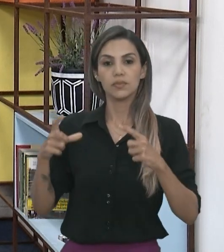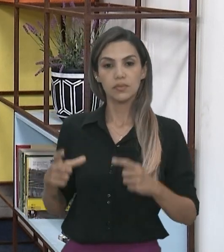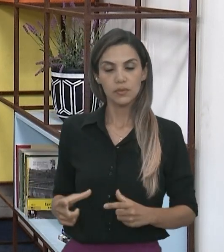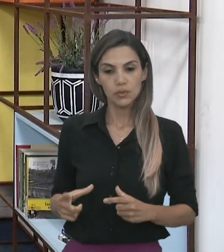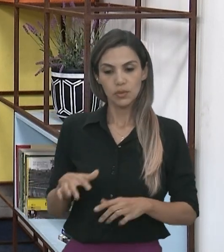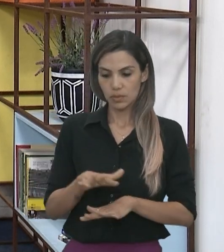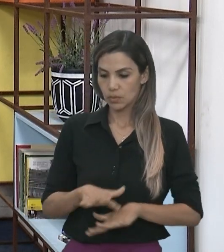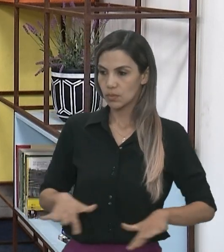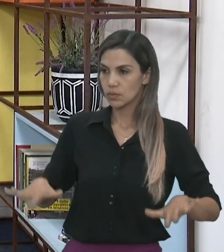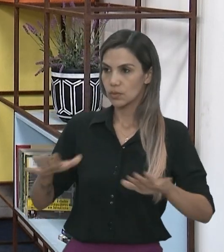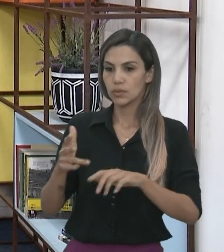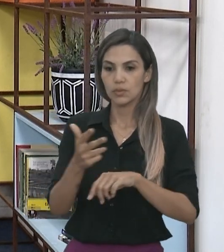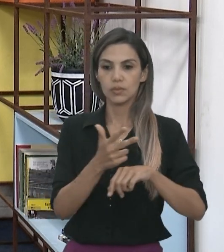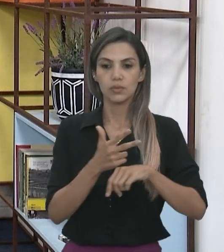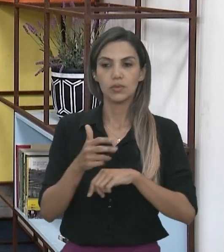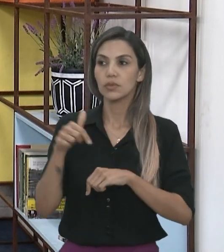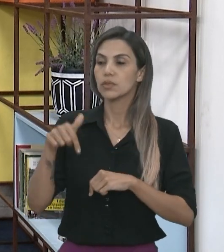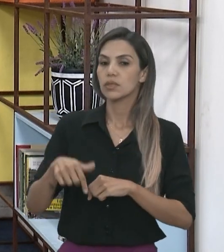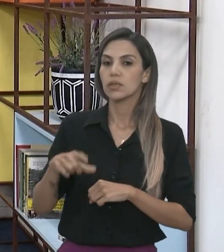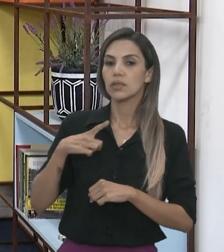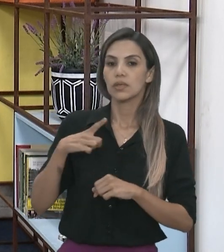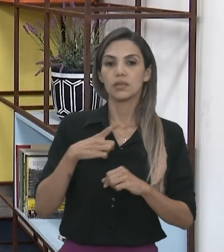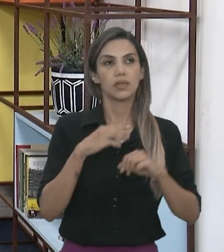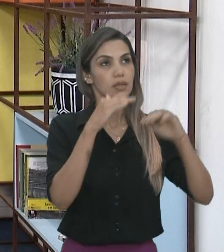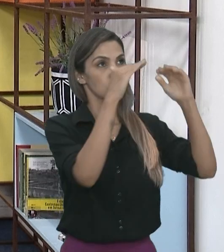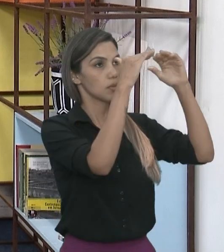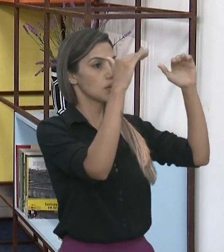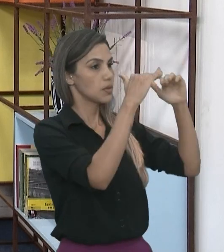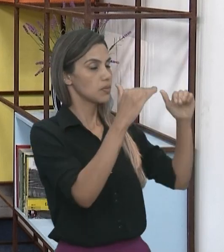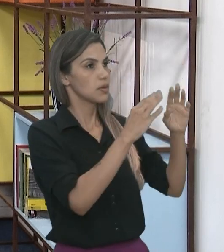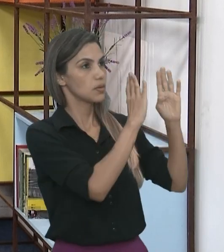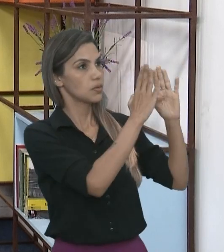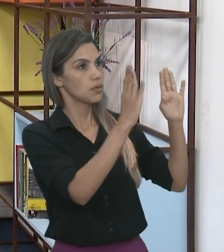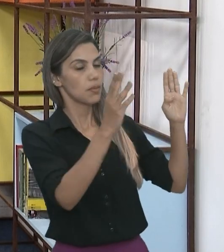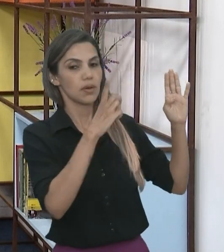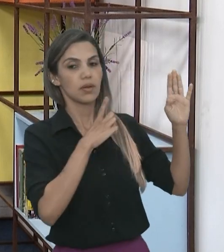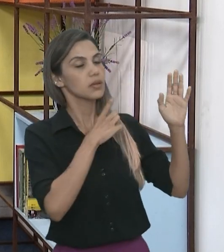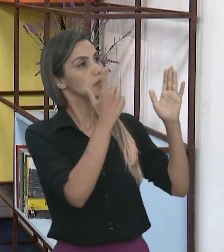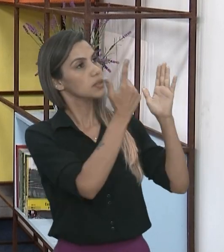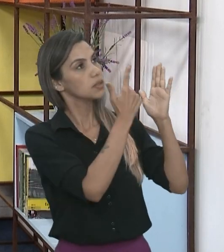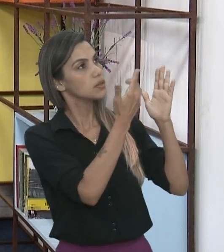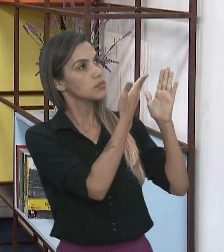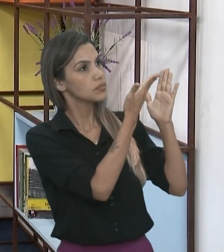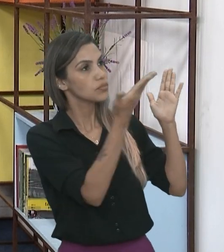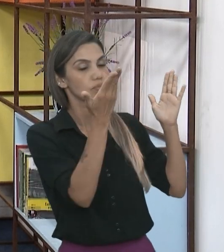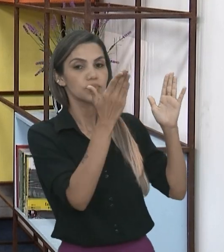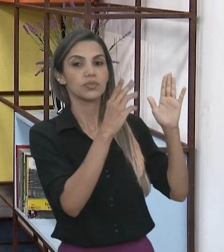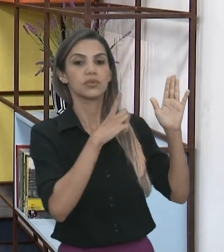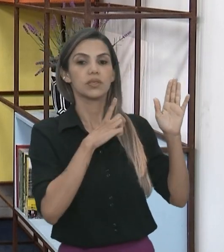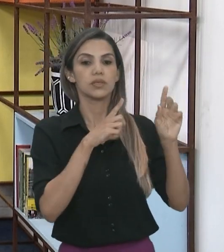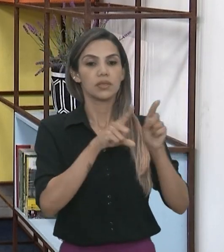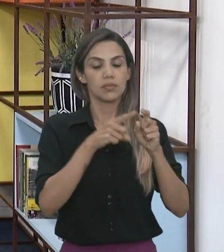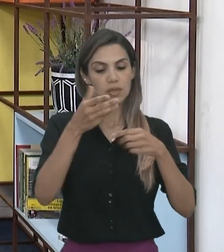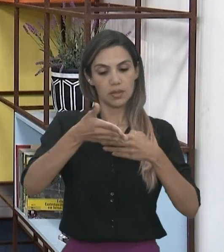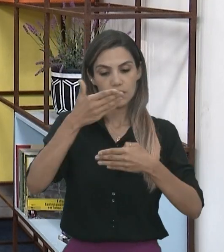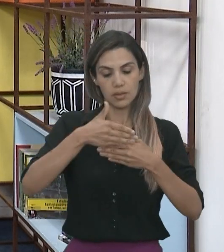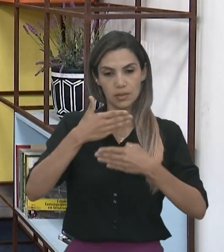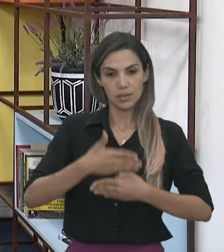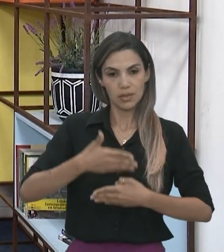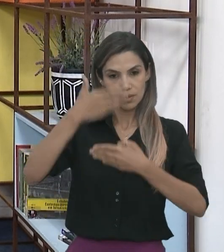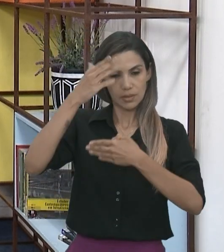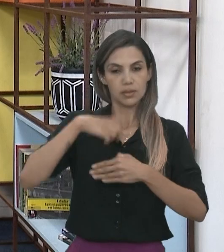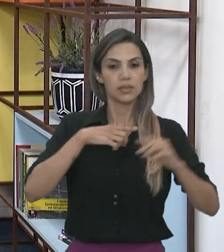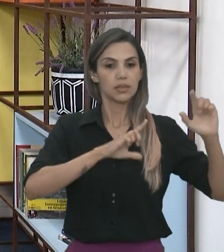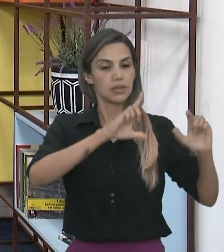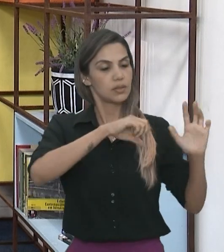em uma parte do estúdio, onde eu tenho uma estante com algumas decorações, livros aqui também, e atrás de mim a telinha com a